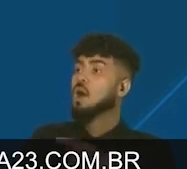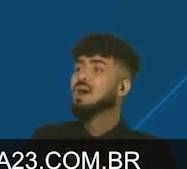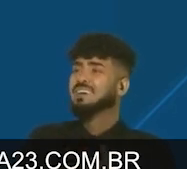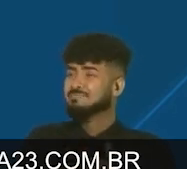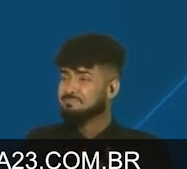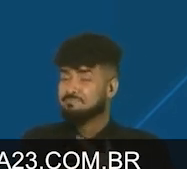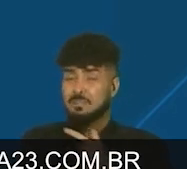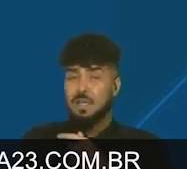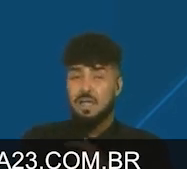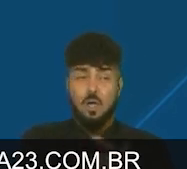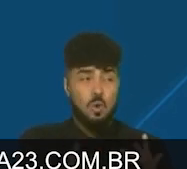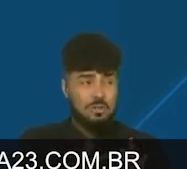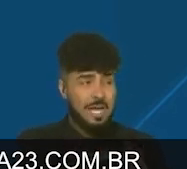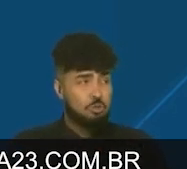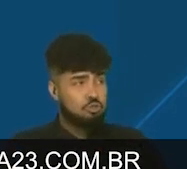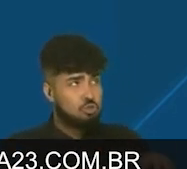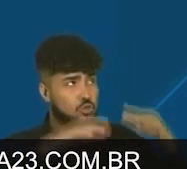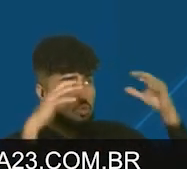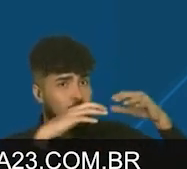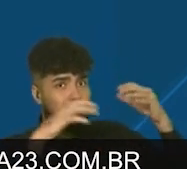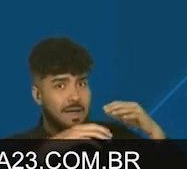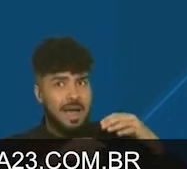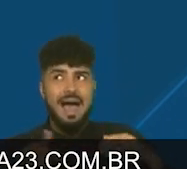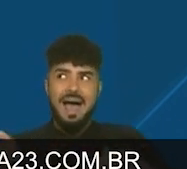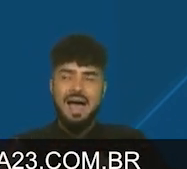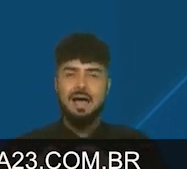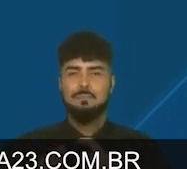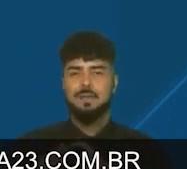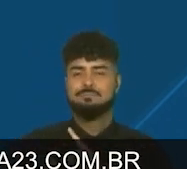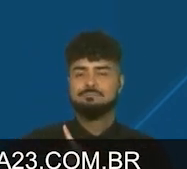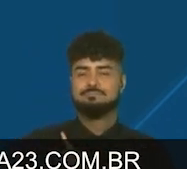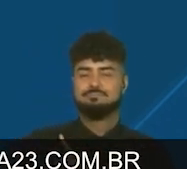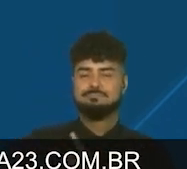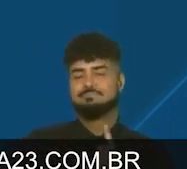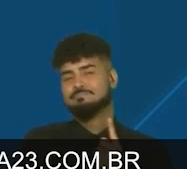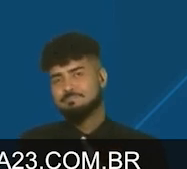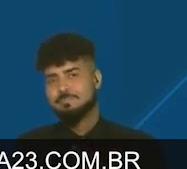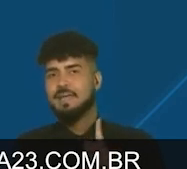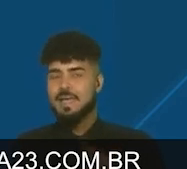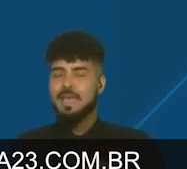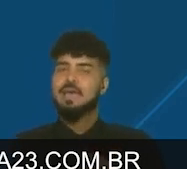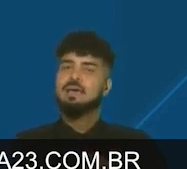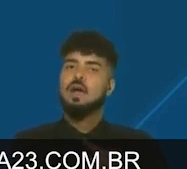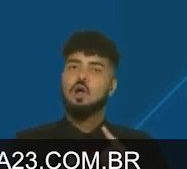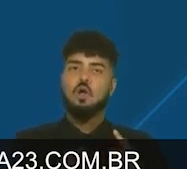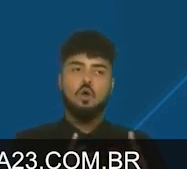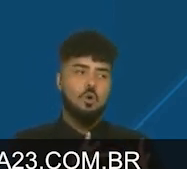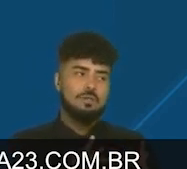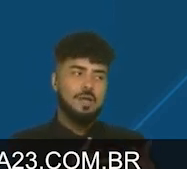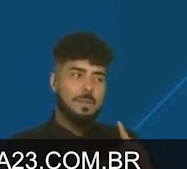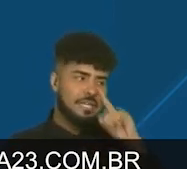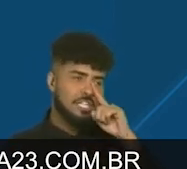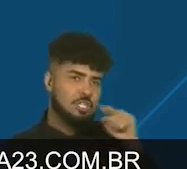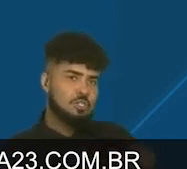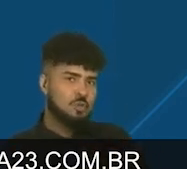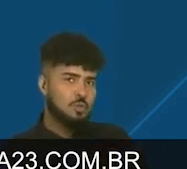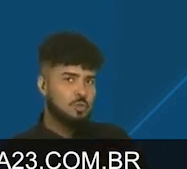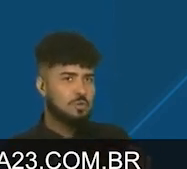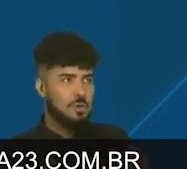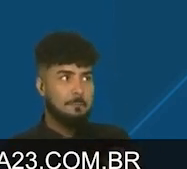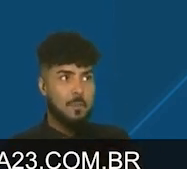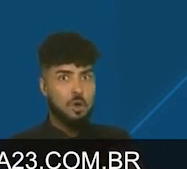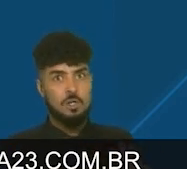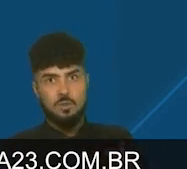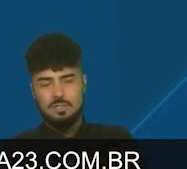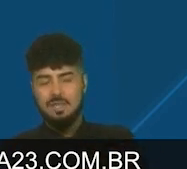eu tive contato com a enchente. E aí no diagnóstico diferencial diagnosticou. Ele teve a exposição ao risco. Geralmente,